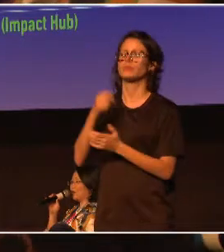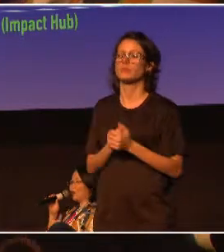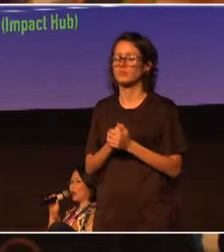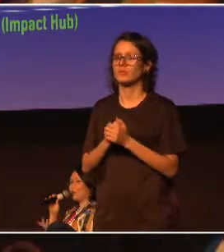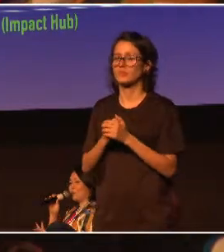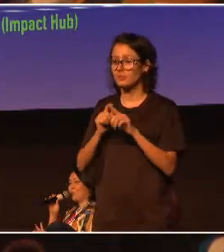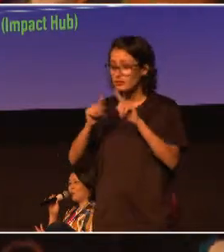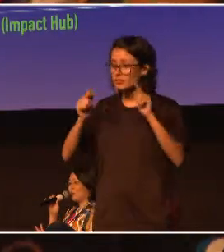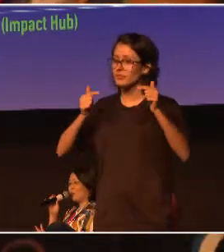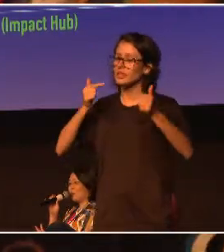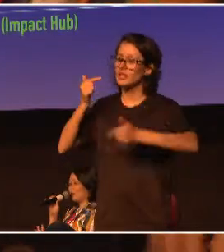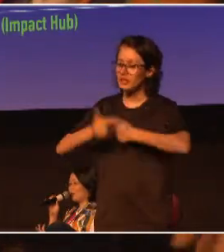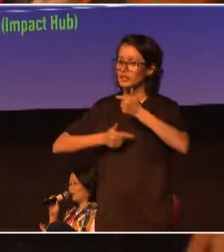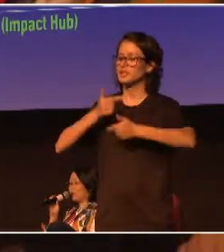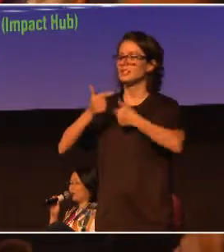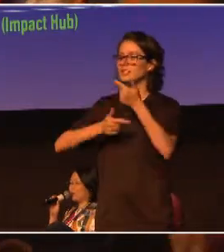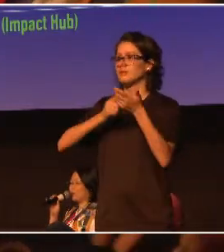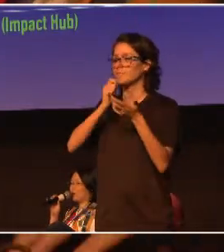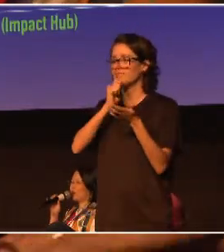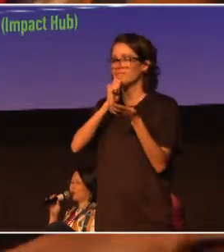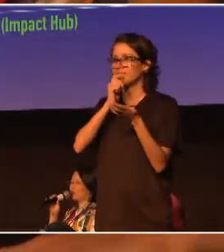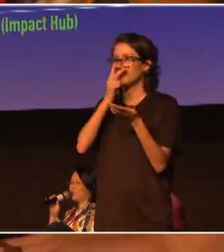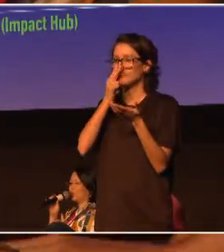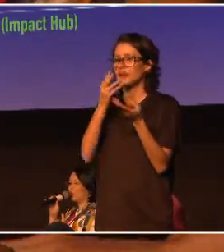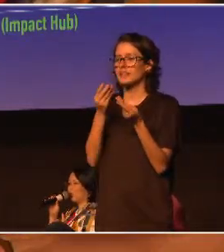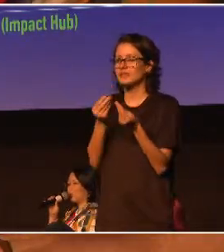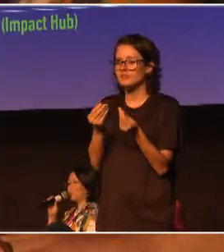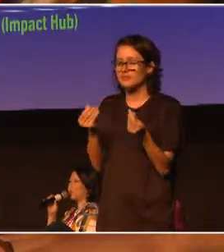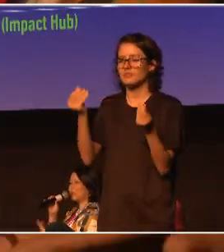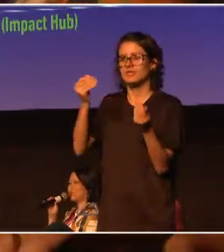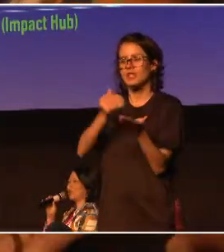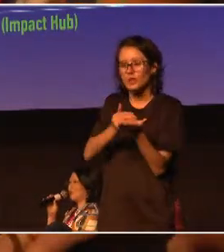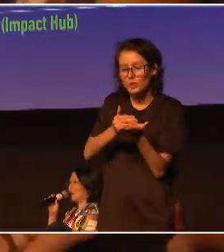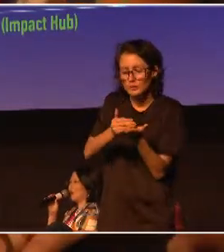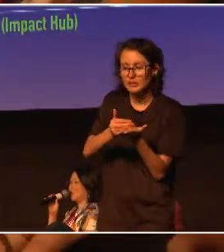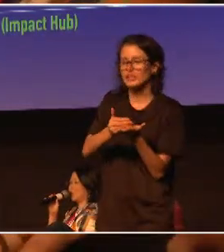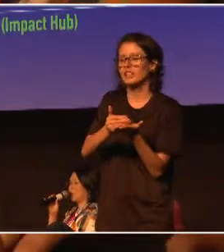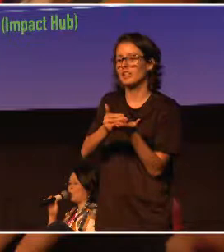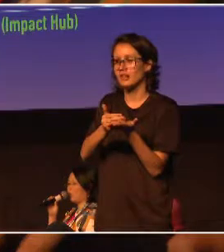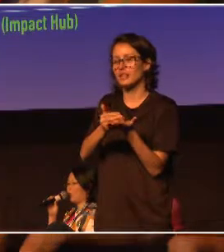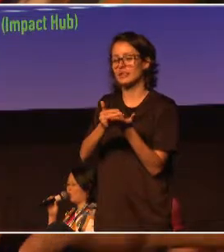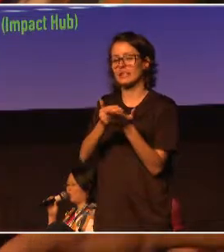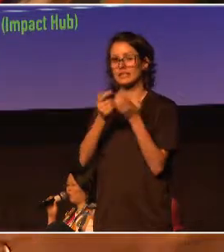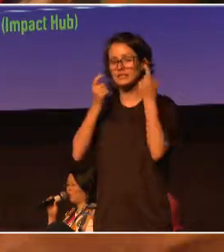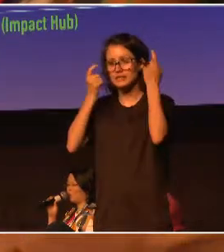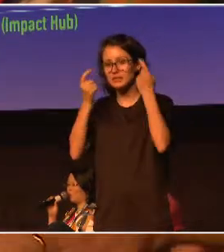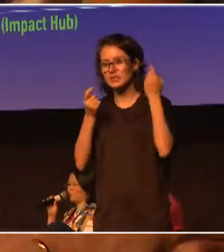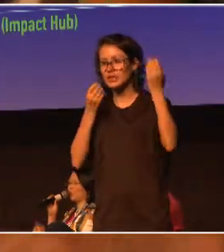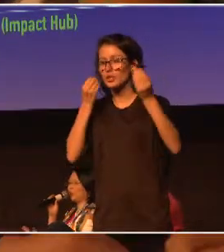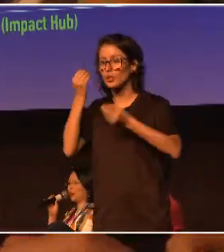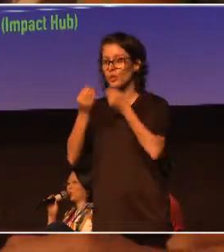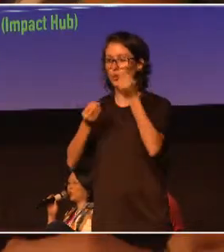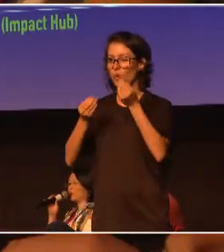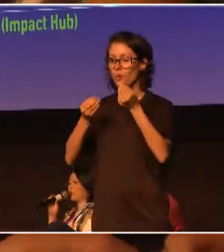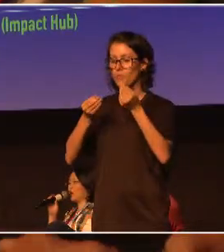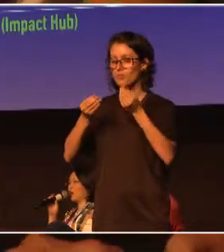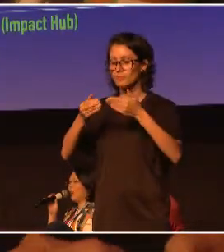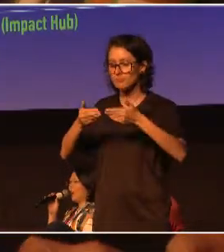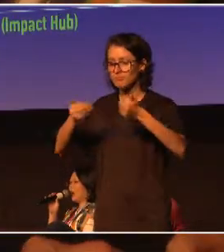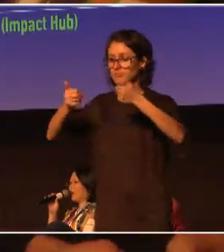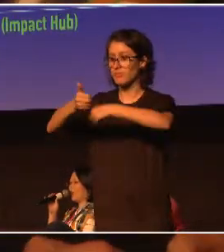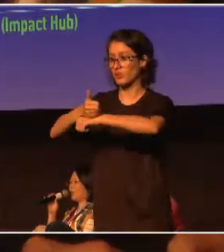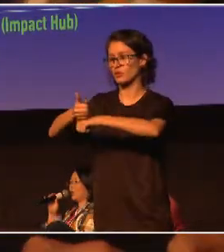Mas é um trabalho muito ainda orgânico, né? Agora a gente está começando a se preocupar com como profissionalizar isso, não